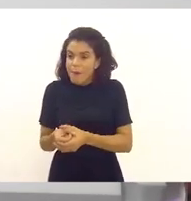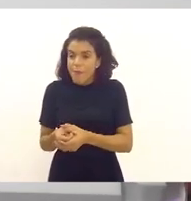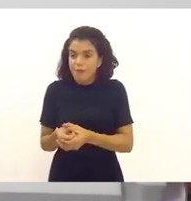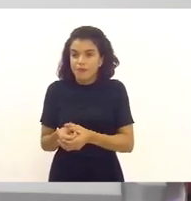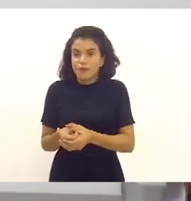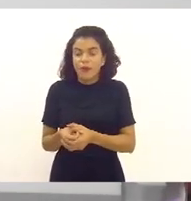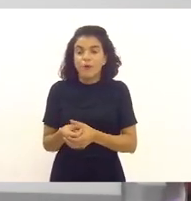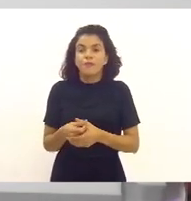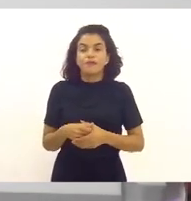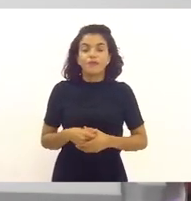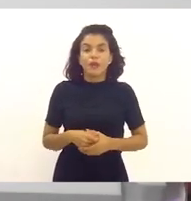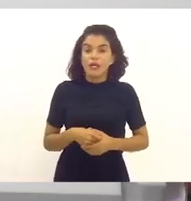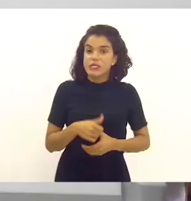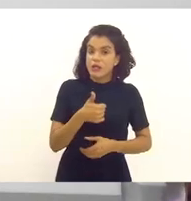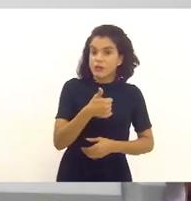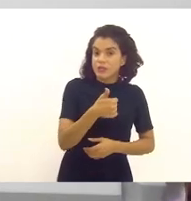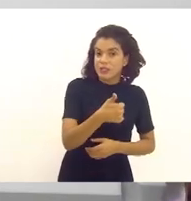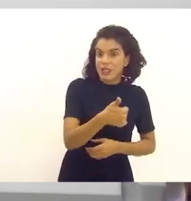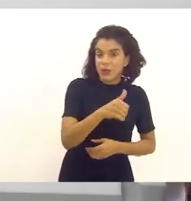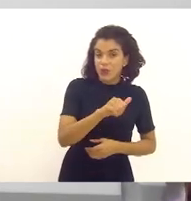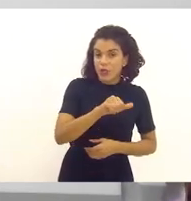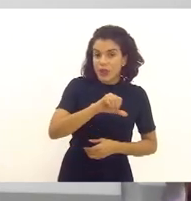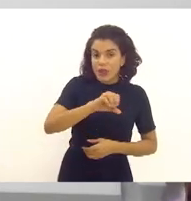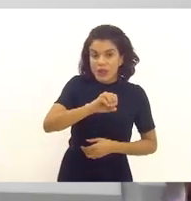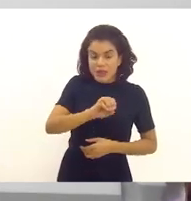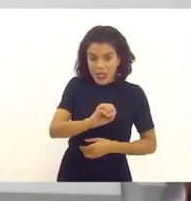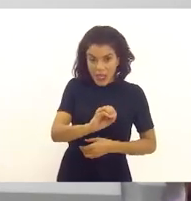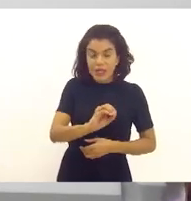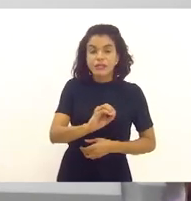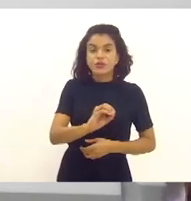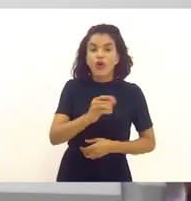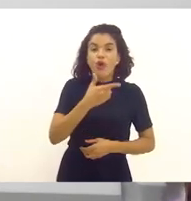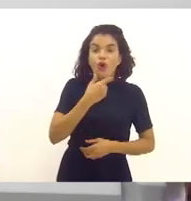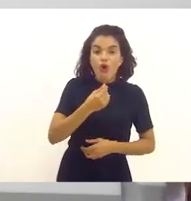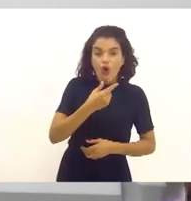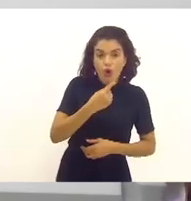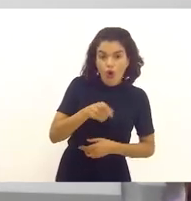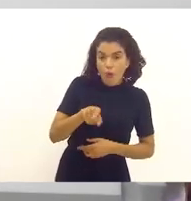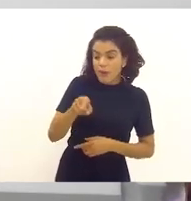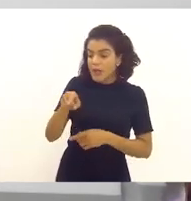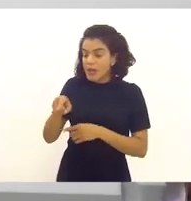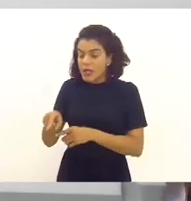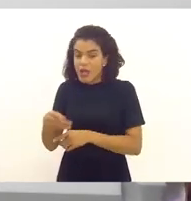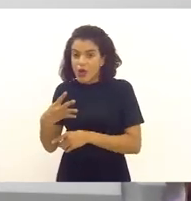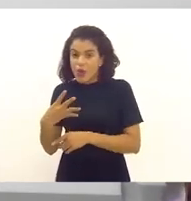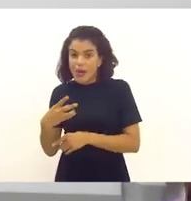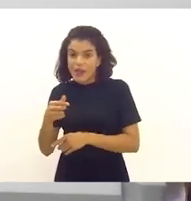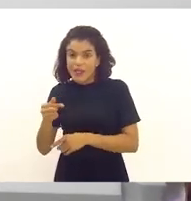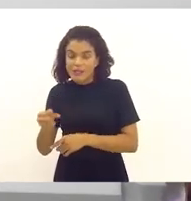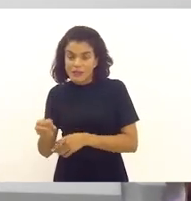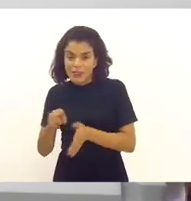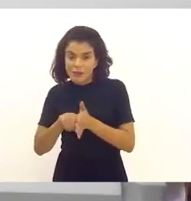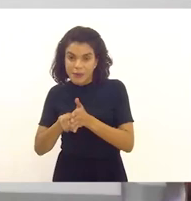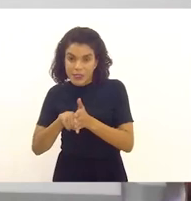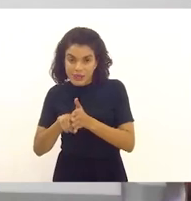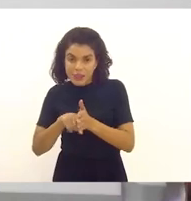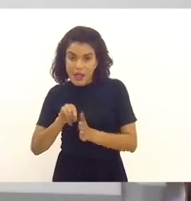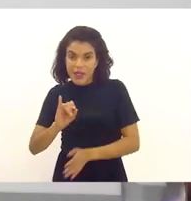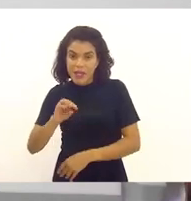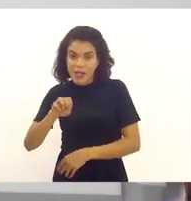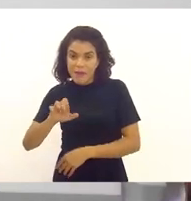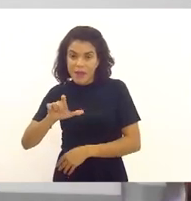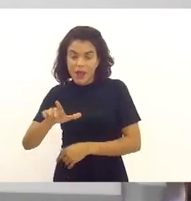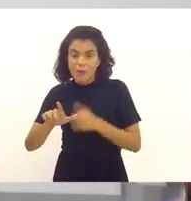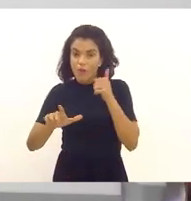cegueta Ah mas achei são 110 peritos de legistas homens e 47 peritos legistas mulheres